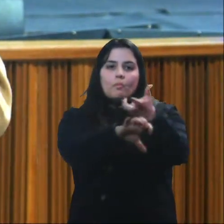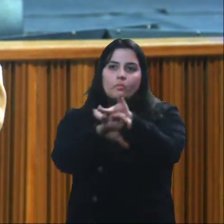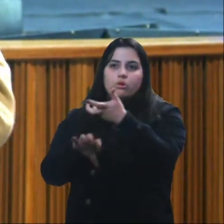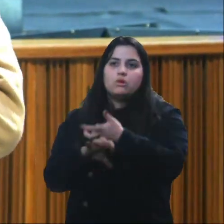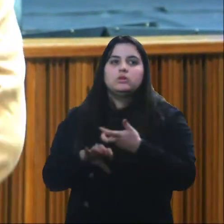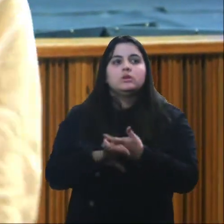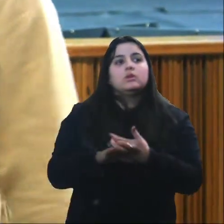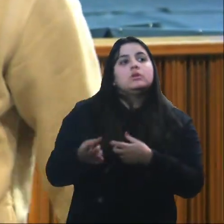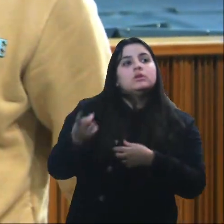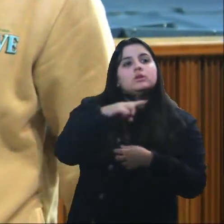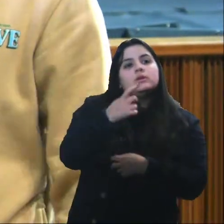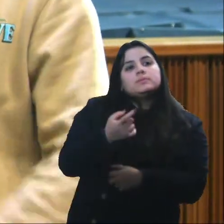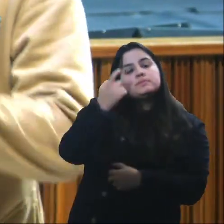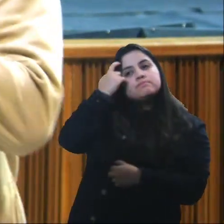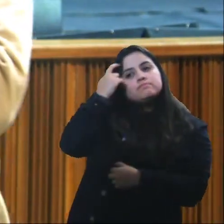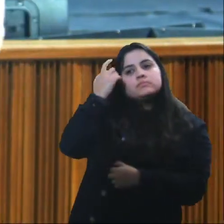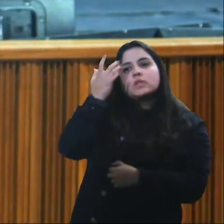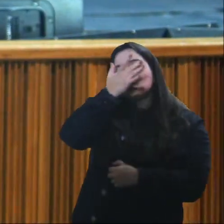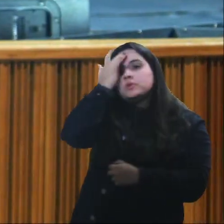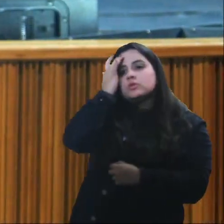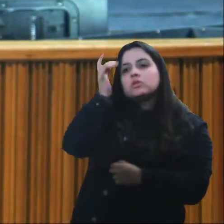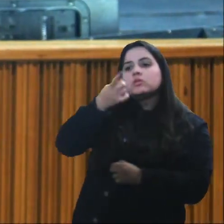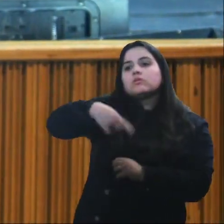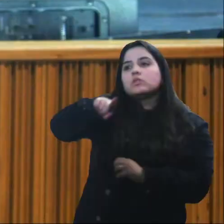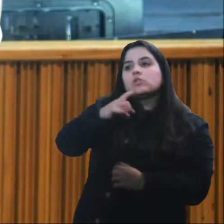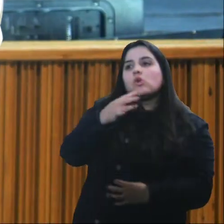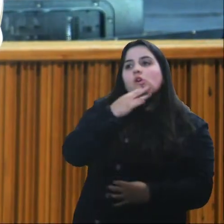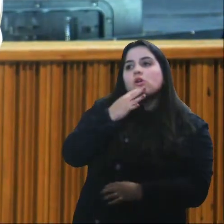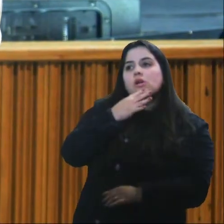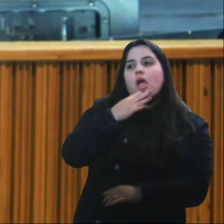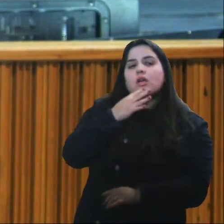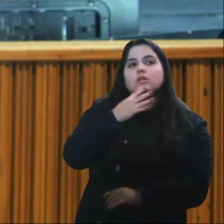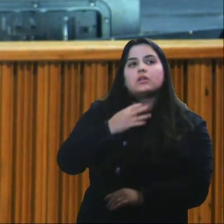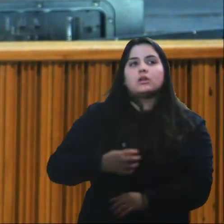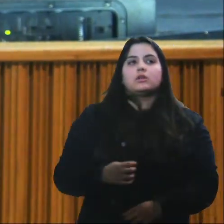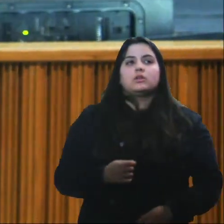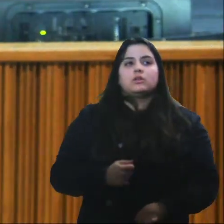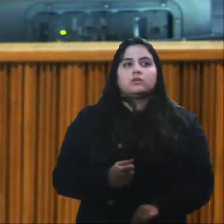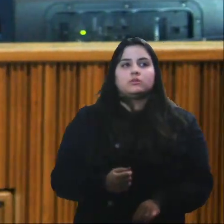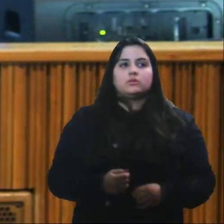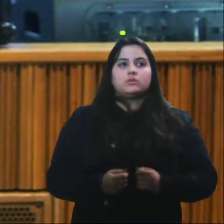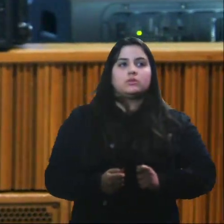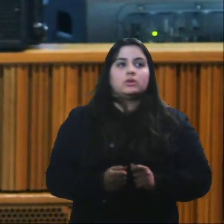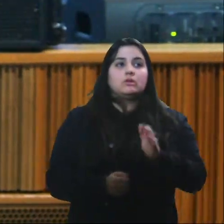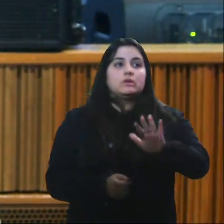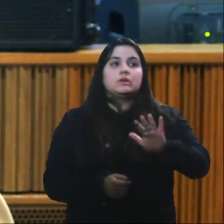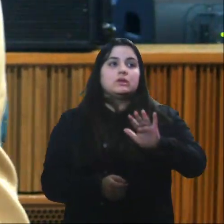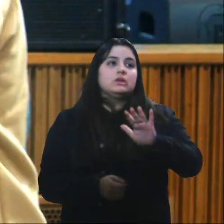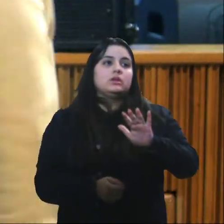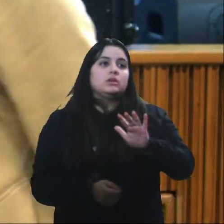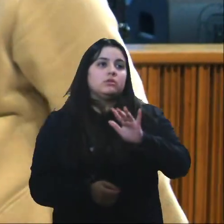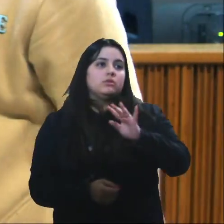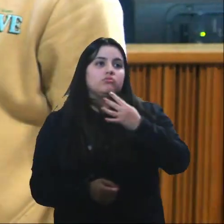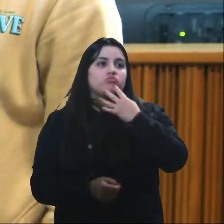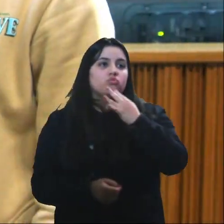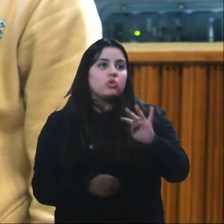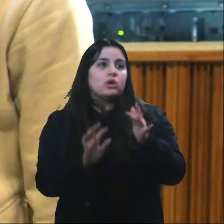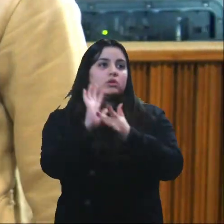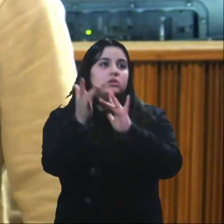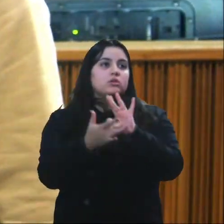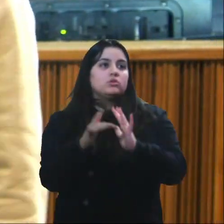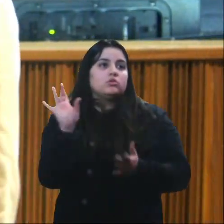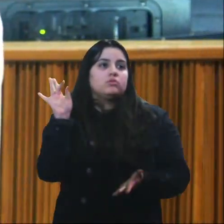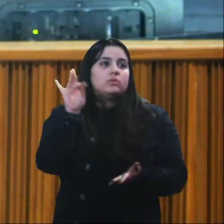Começa a pensar em todas as pessoas que você conhece que não conhecem a Jesus verdadeiramente.